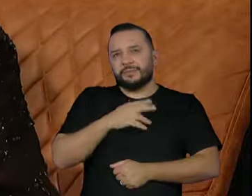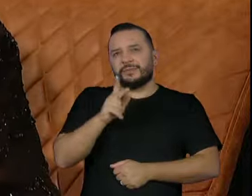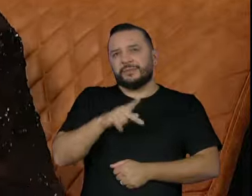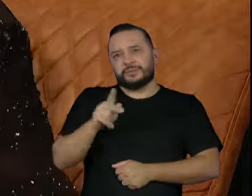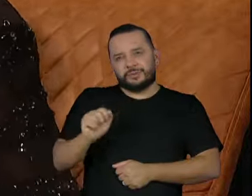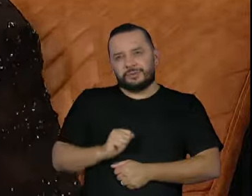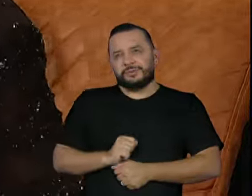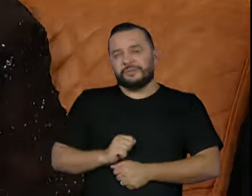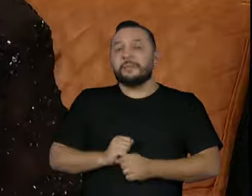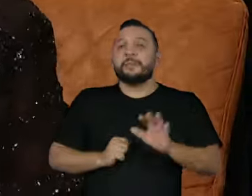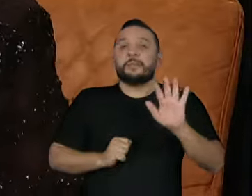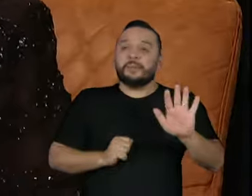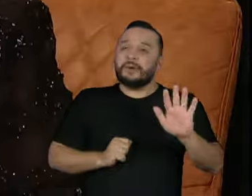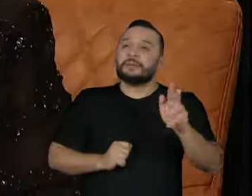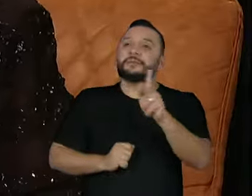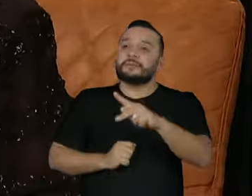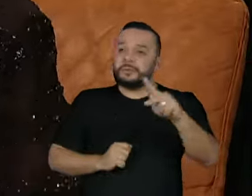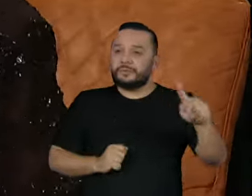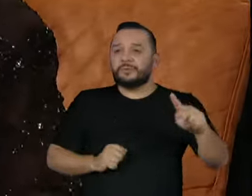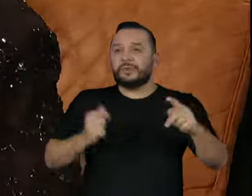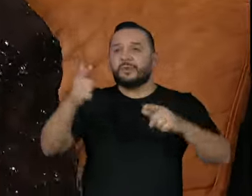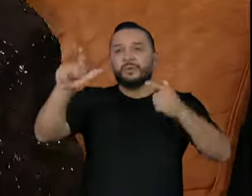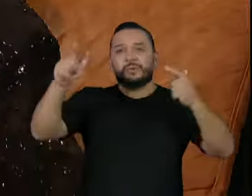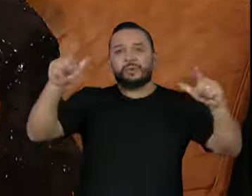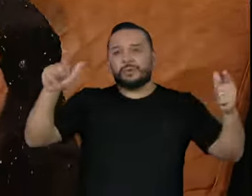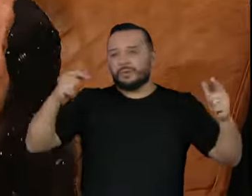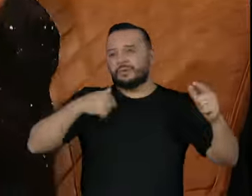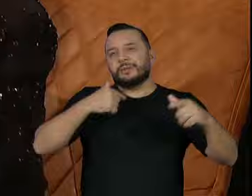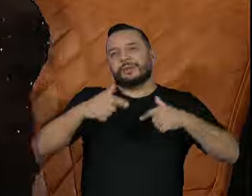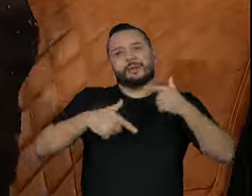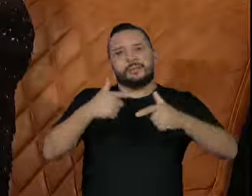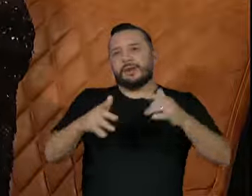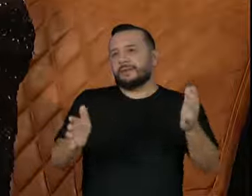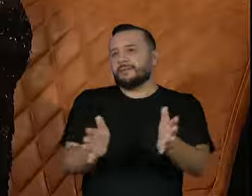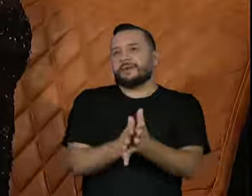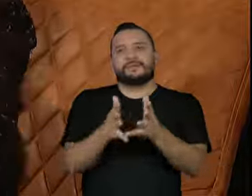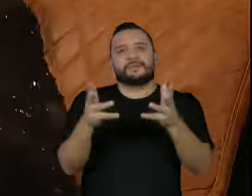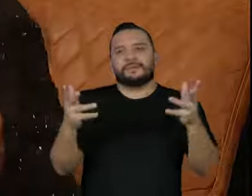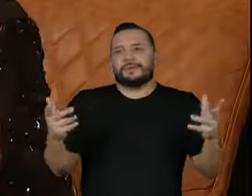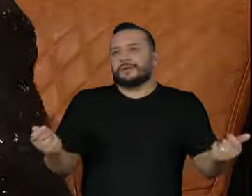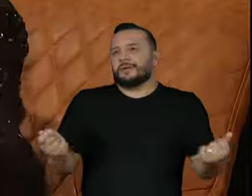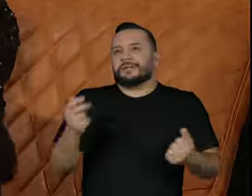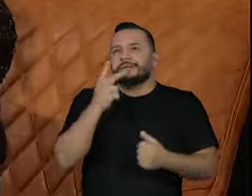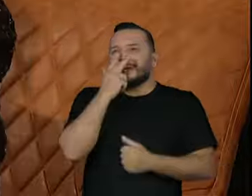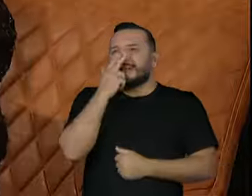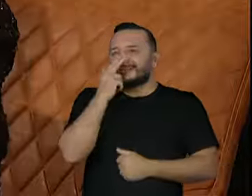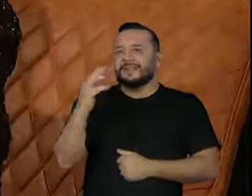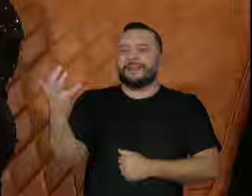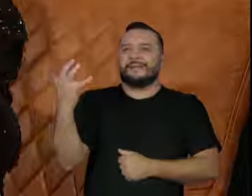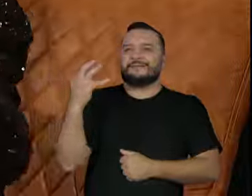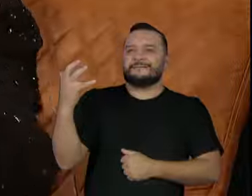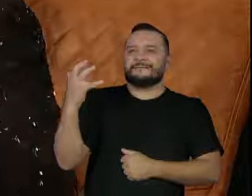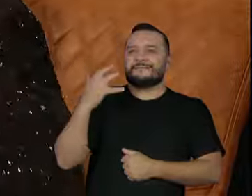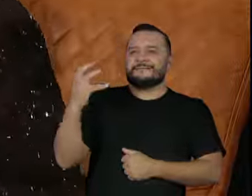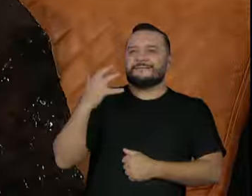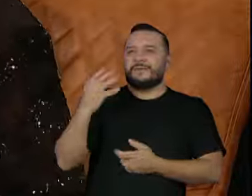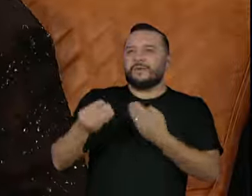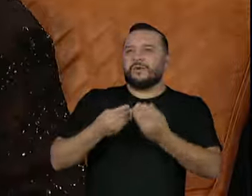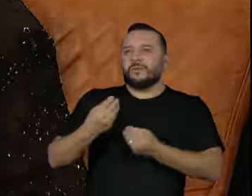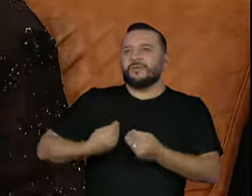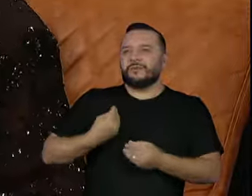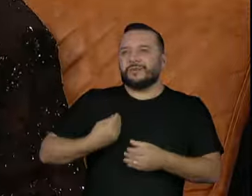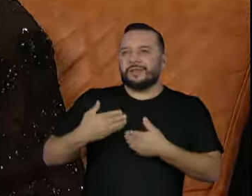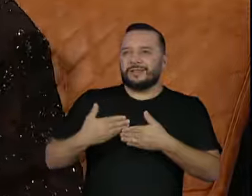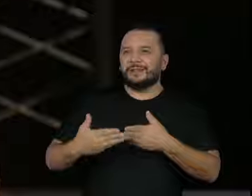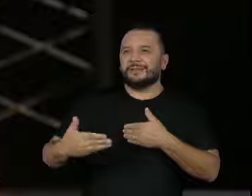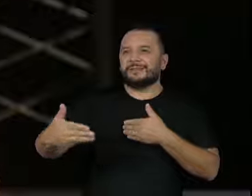professor, né, é uma profissão maravilhosa, porque ele te dirige, né, ele te direciona para a vida, né?